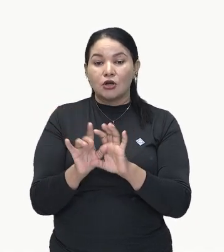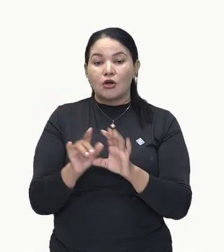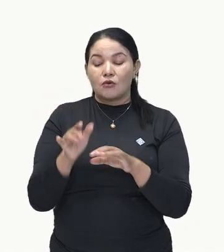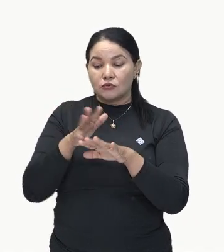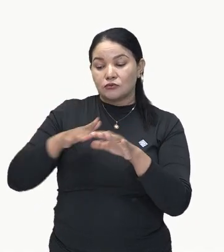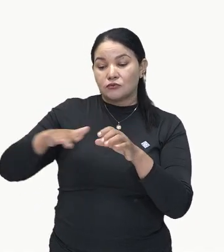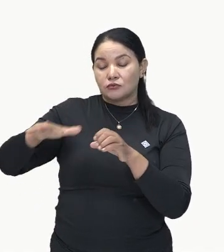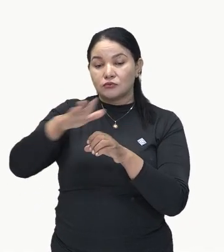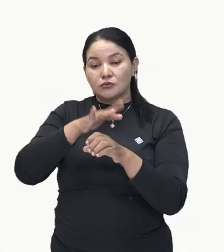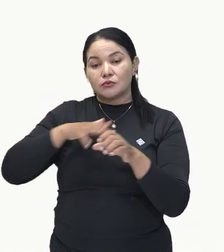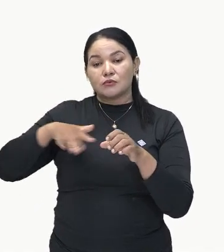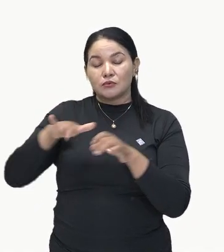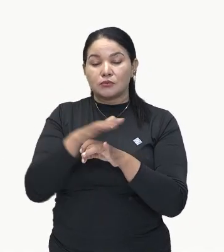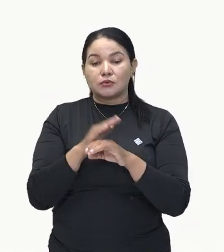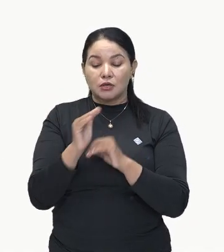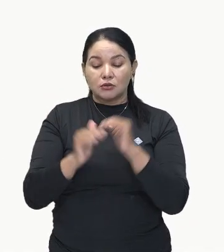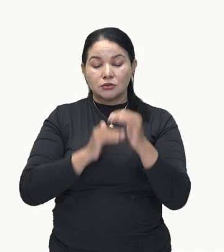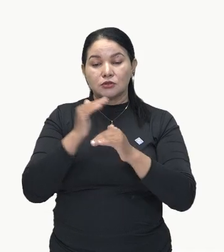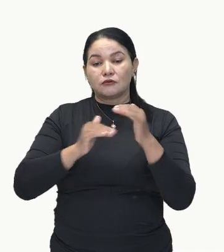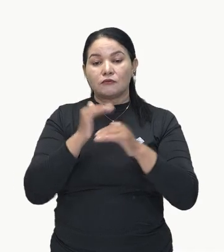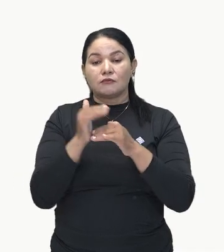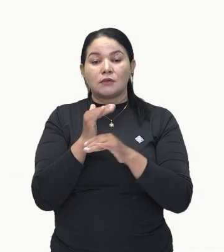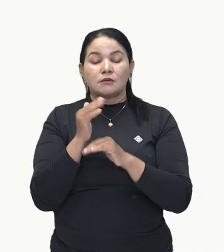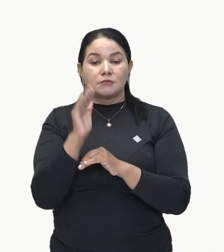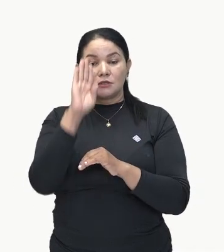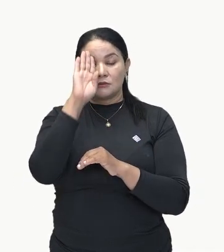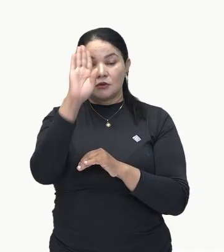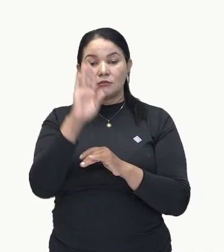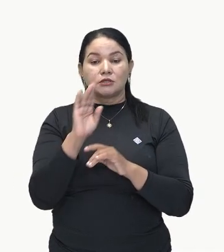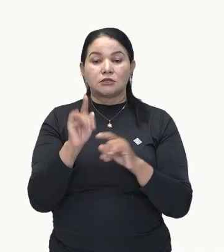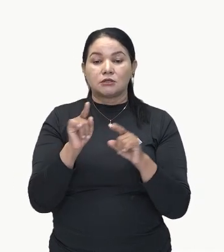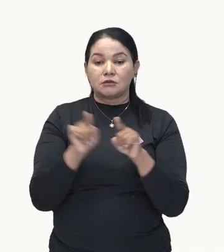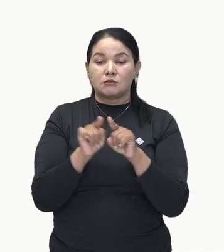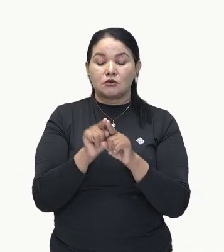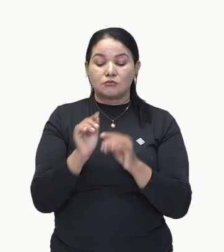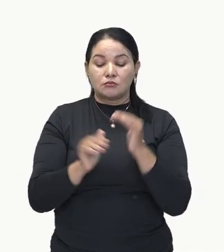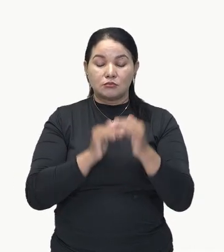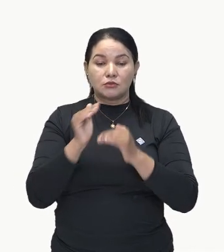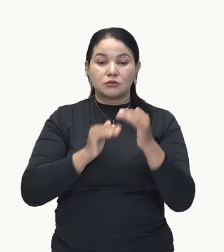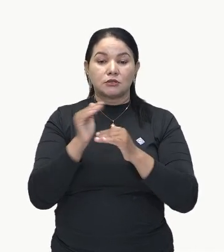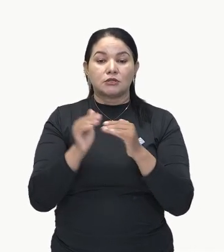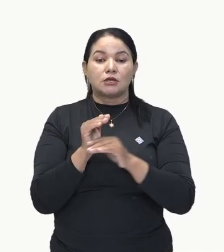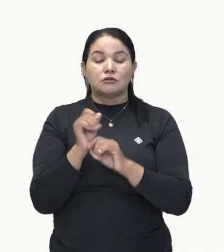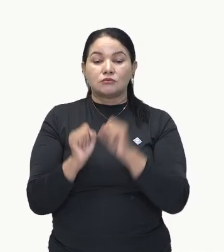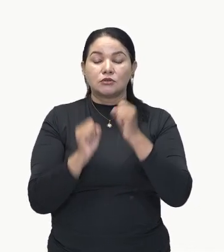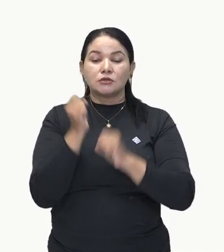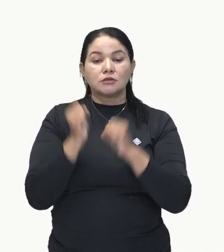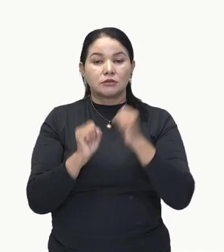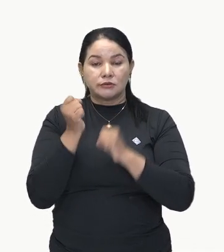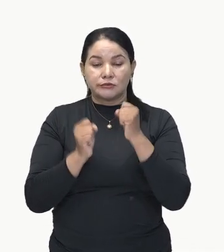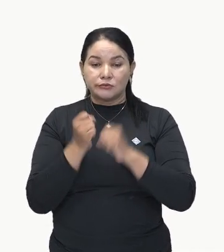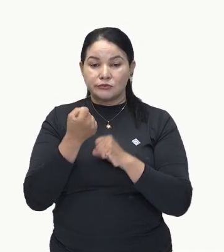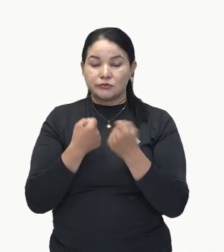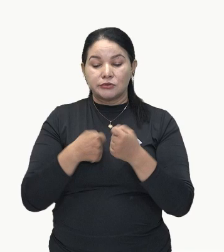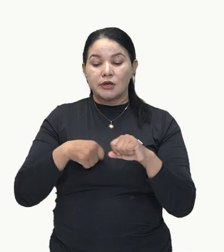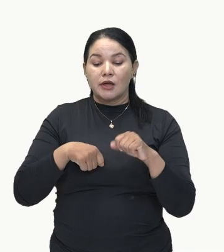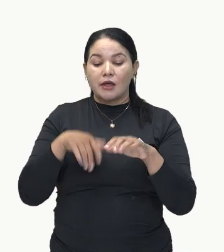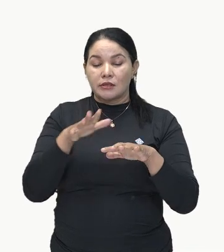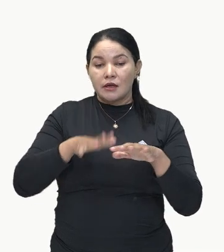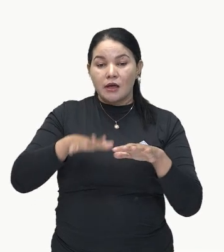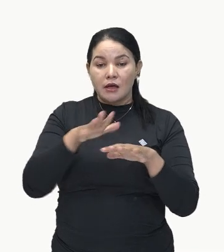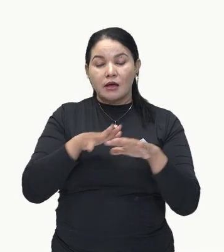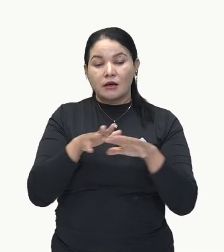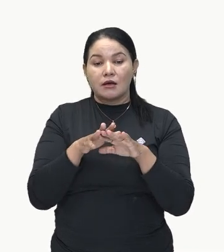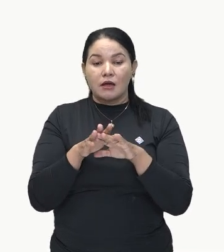esse desenvolvimento, principalmente ali com esse processo de industrialização, né, na parte elétrica, na